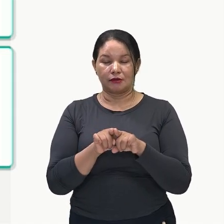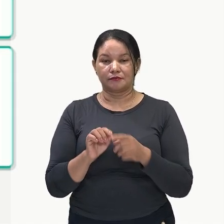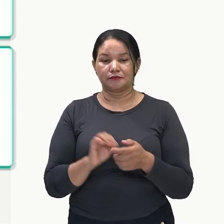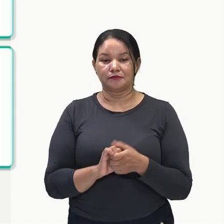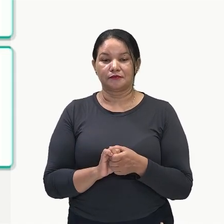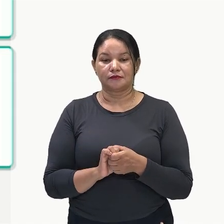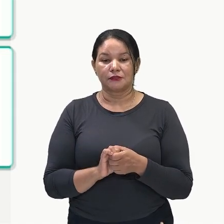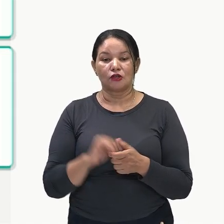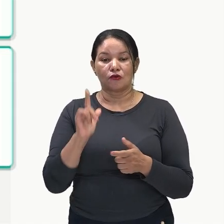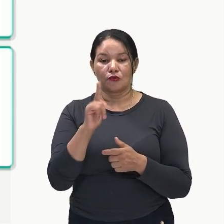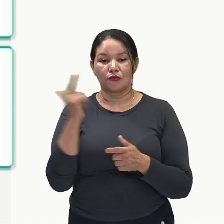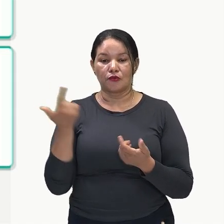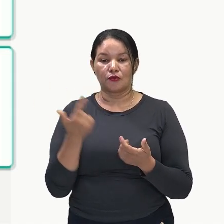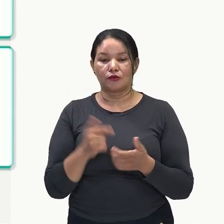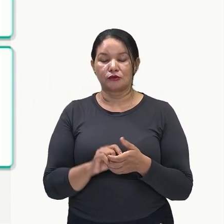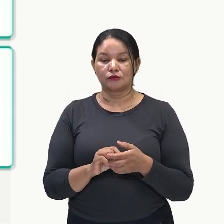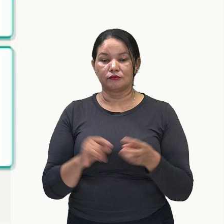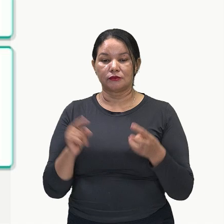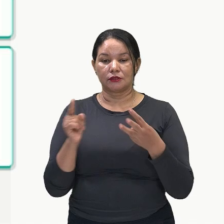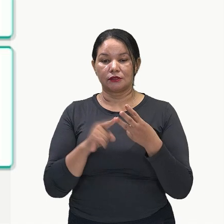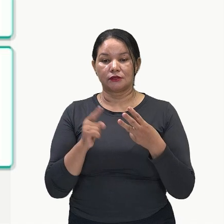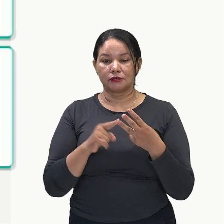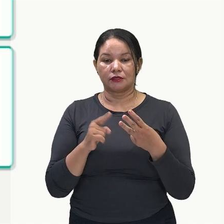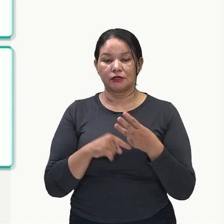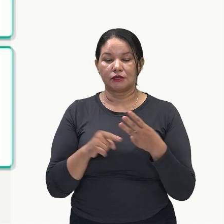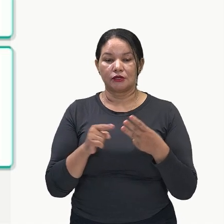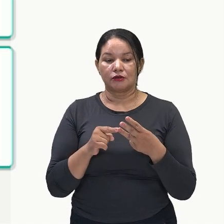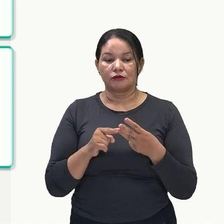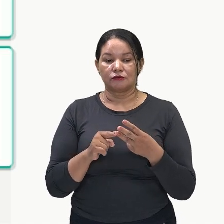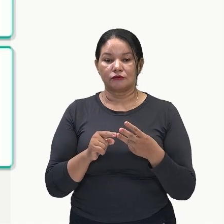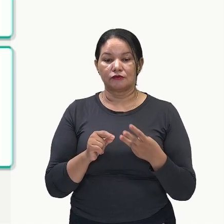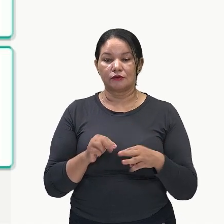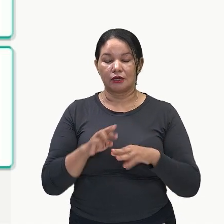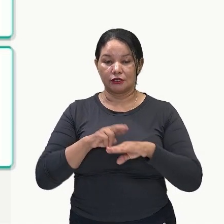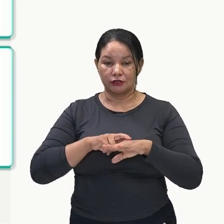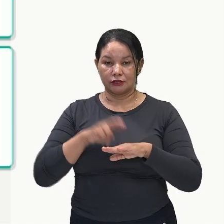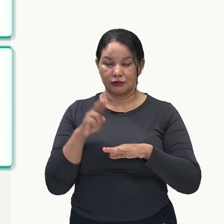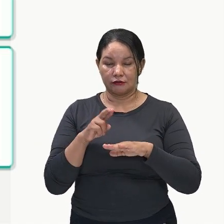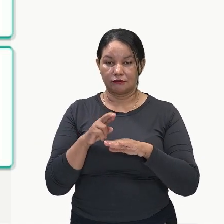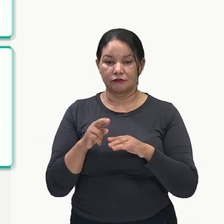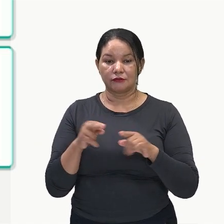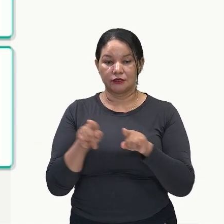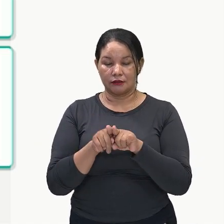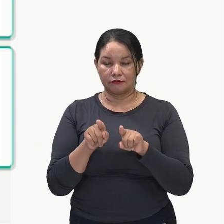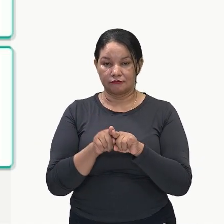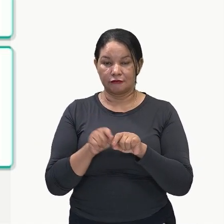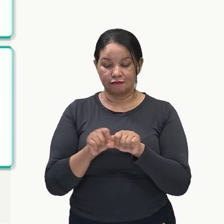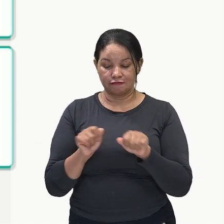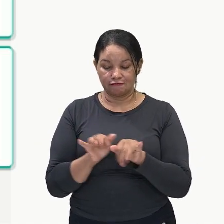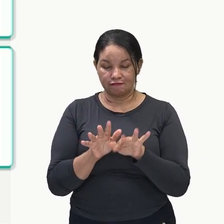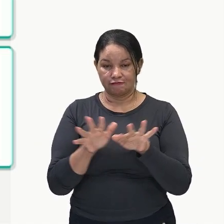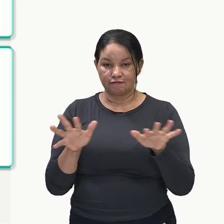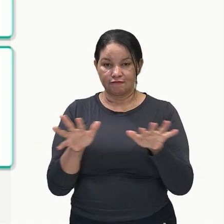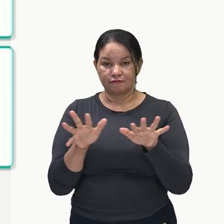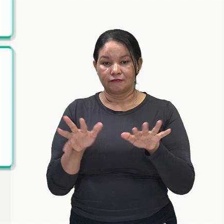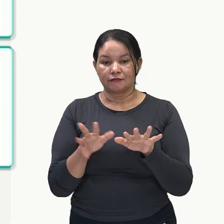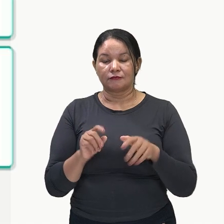radiação, também conhecida como irradiação, é a forma de propagação que não